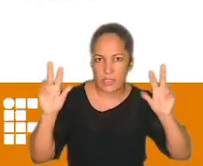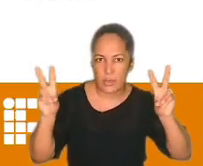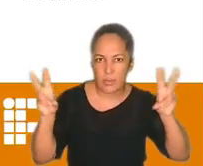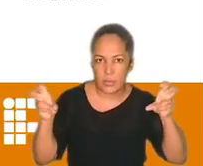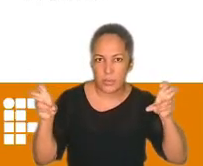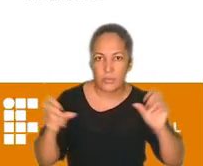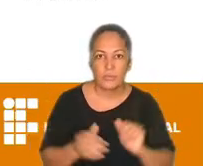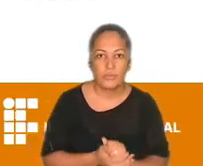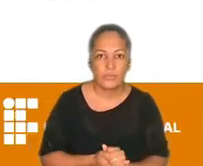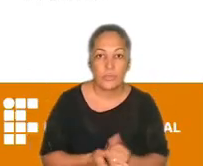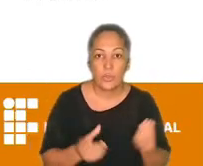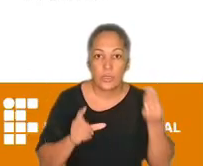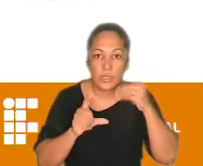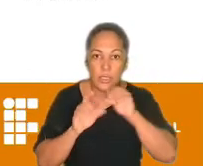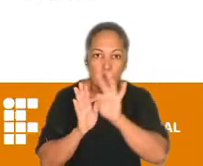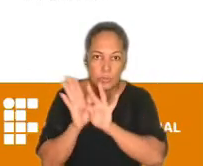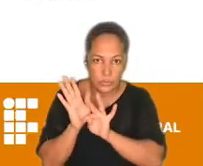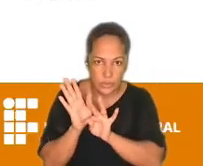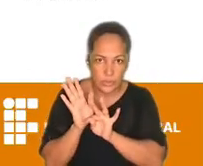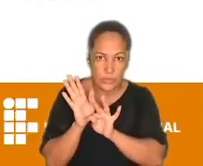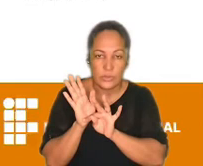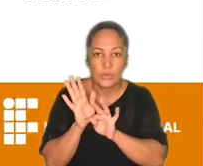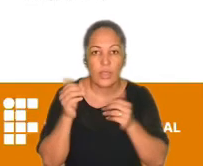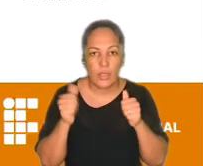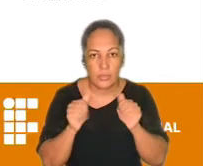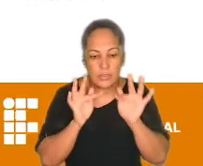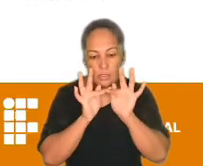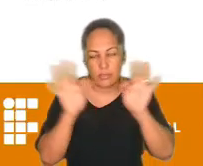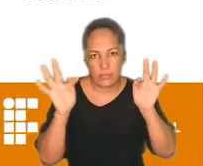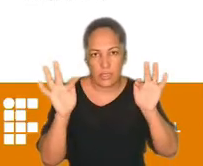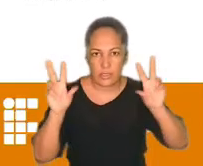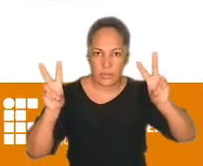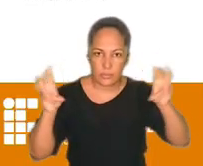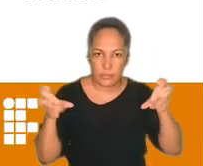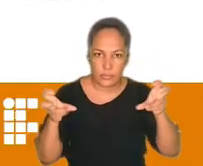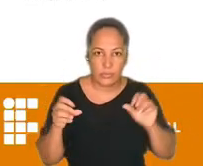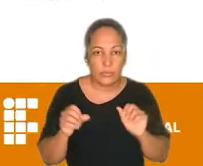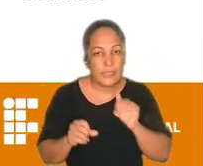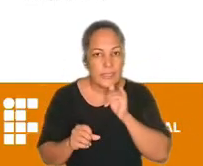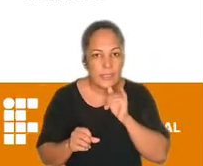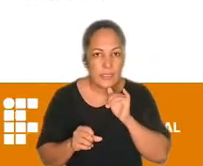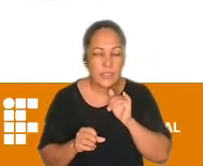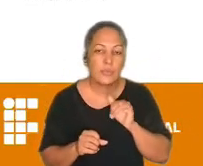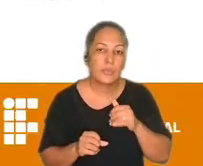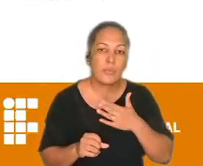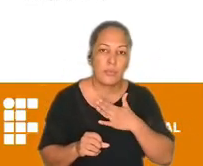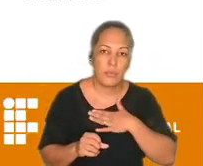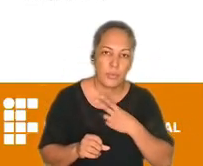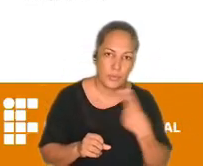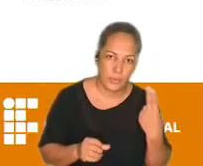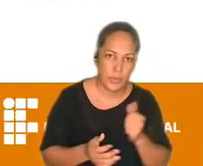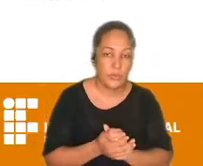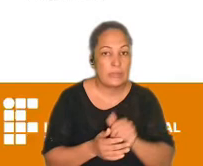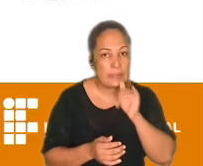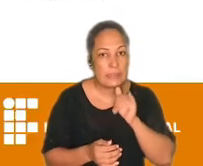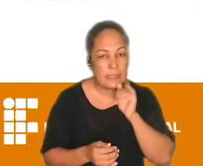dentro daquele atributo, né? Entre ele, aspas. Então, por exemplo, aqui, ó, Jackson Henrique seria, né, aspa aqui